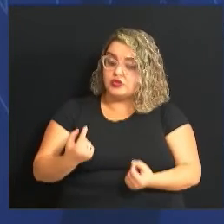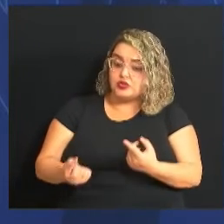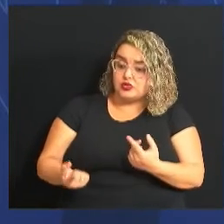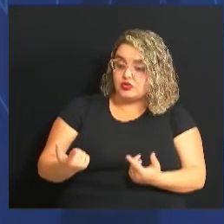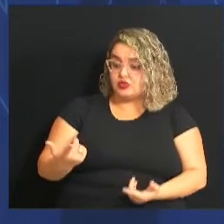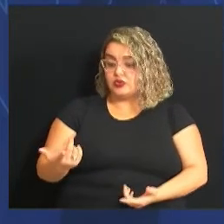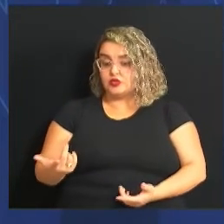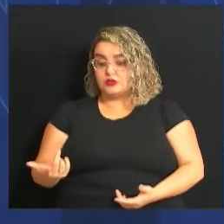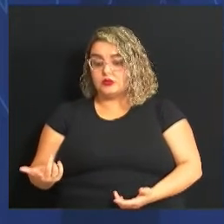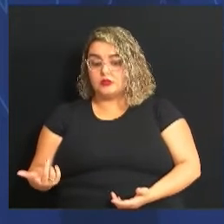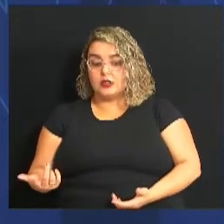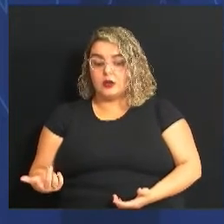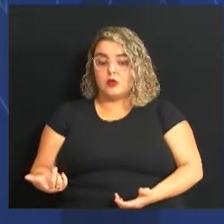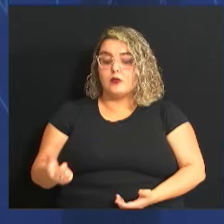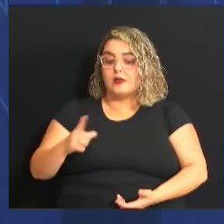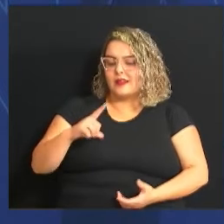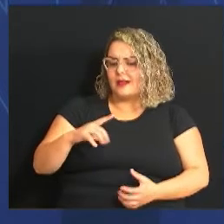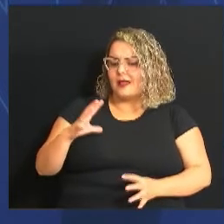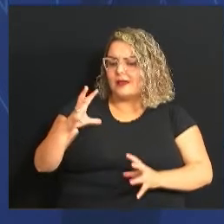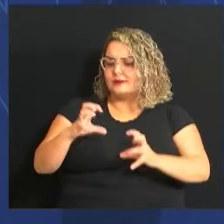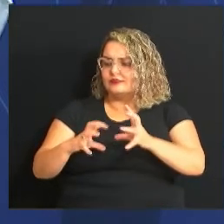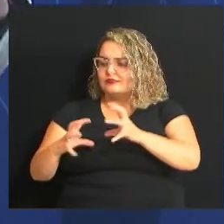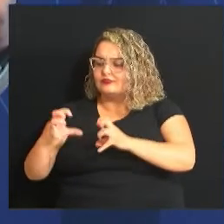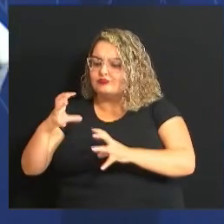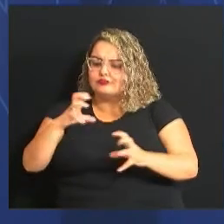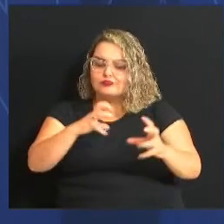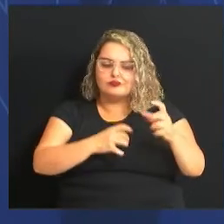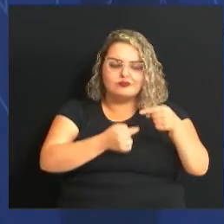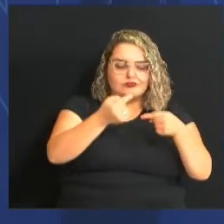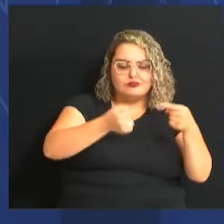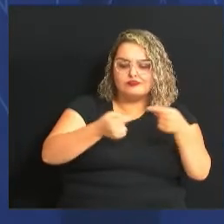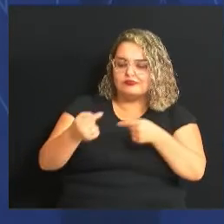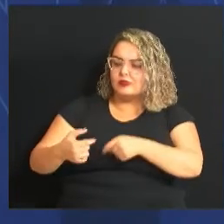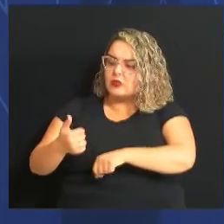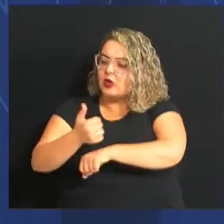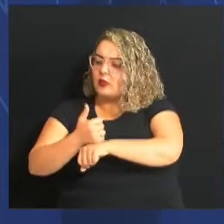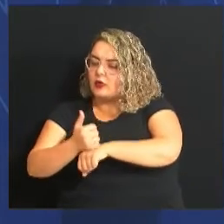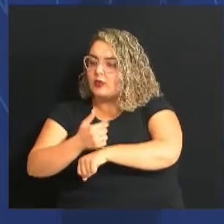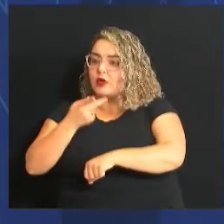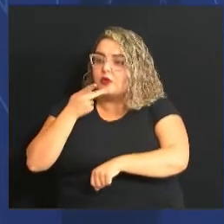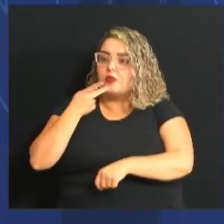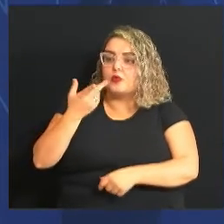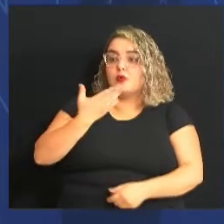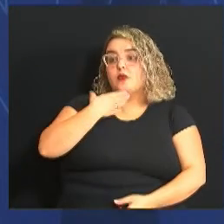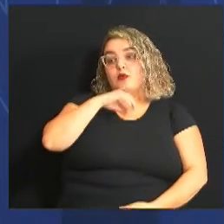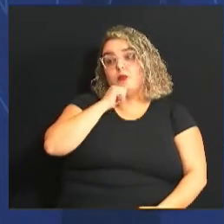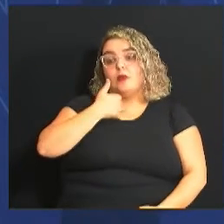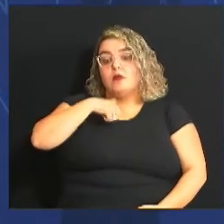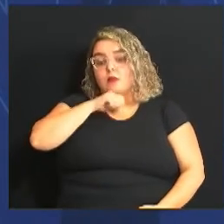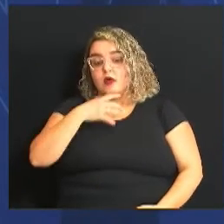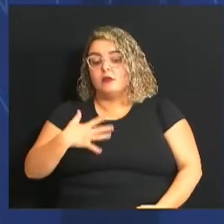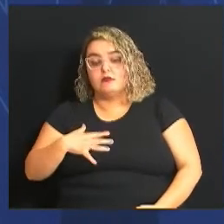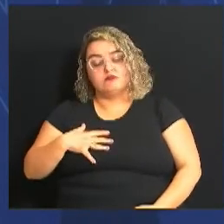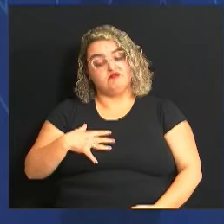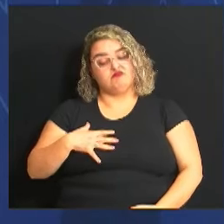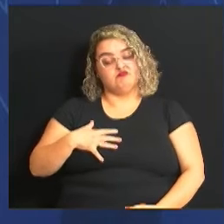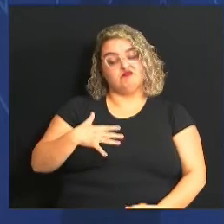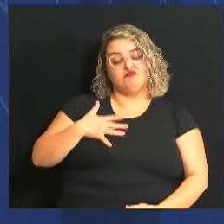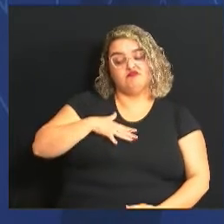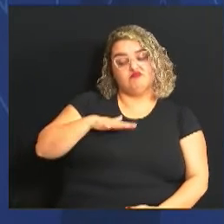um conflito entre o que você, como profissional, fala e o pai ou a mãe fica meio incomodado ali, uma